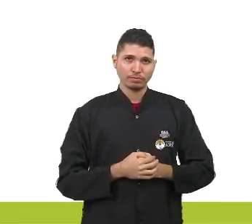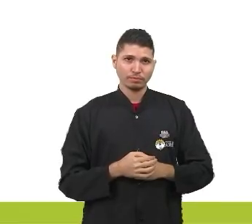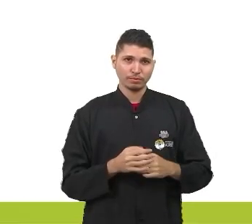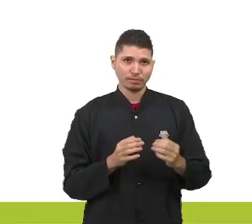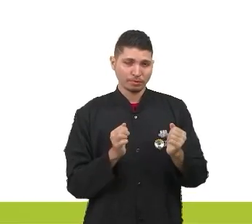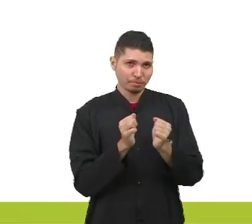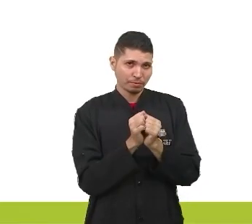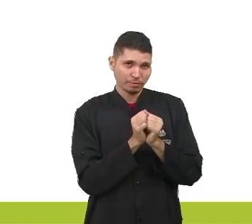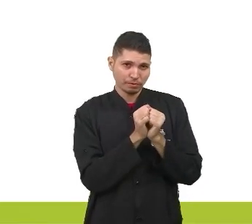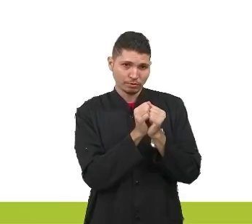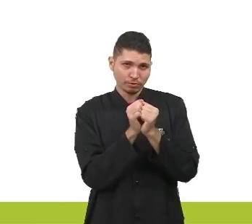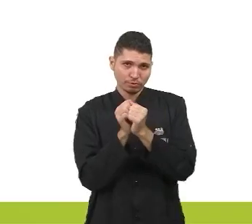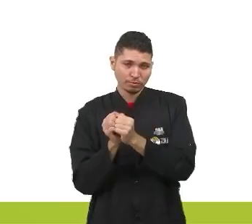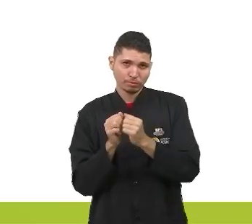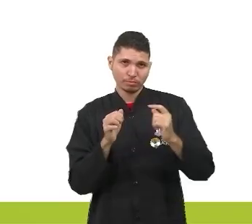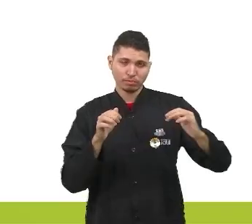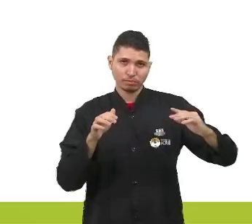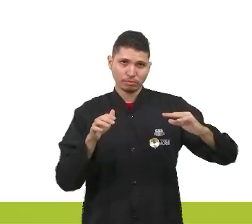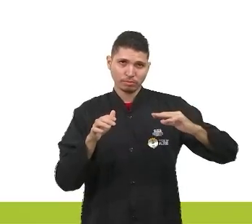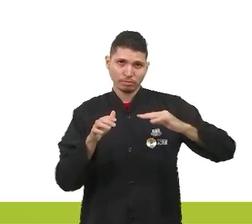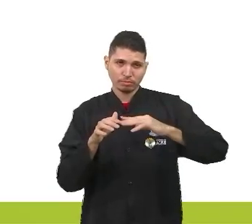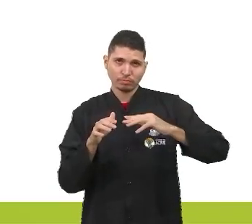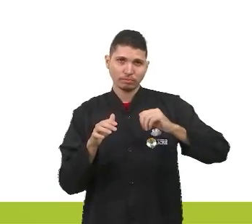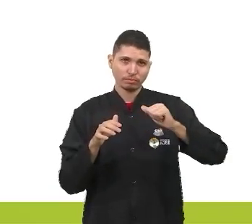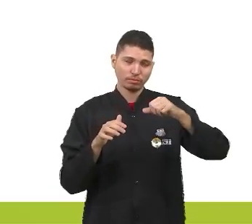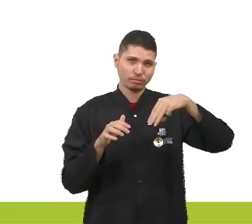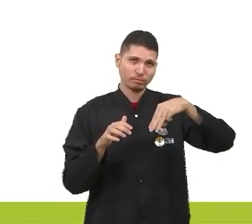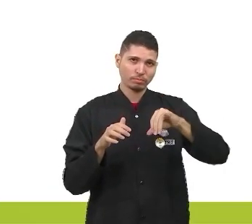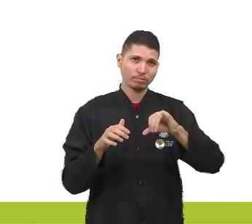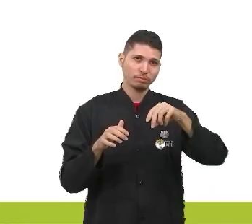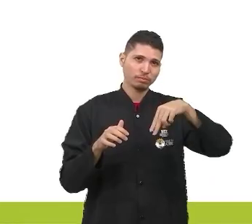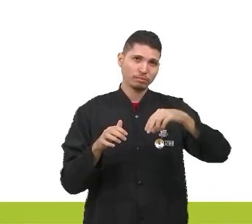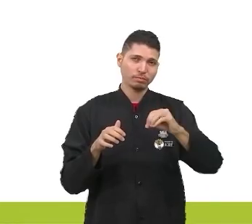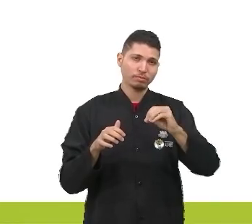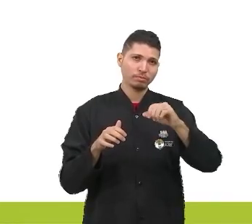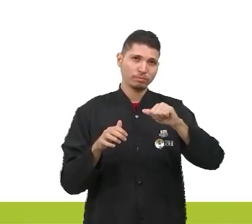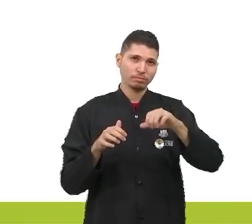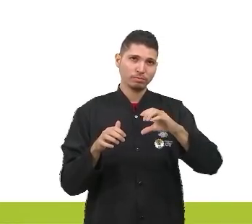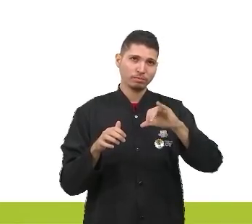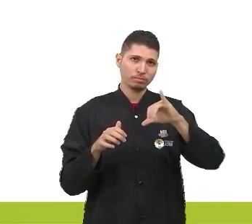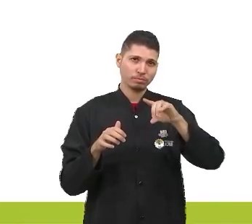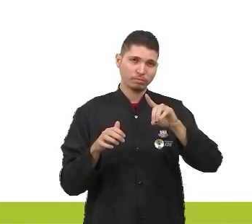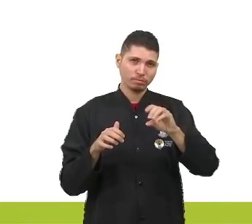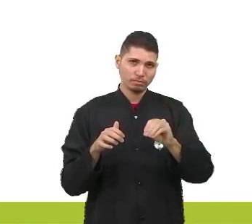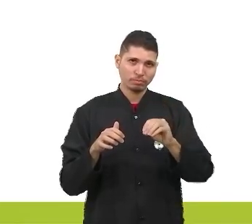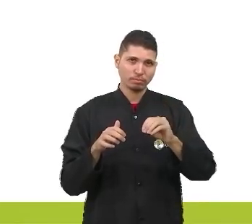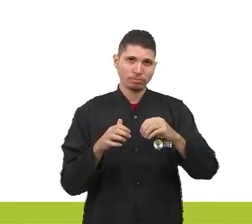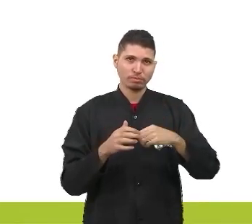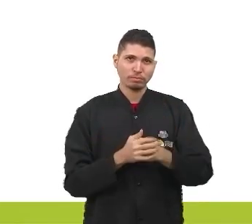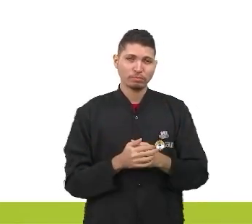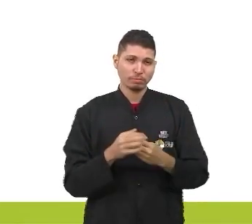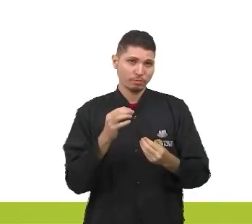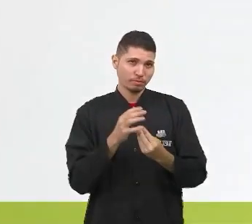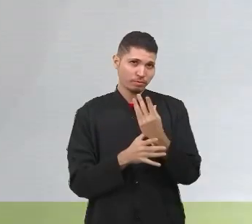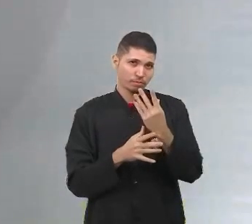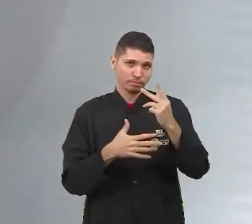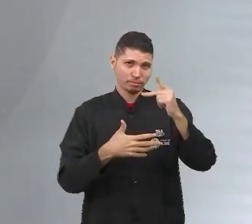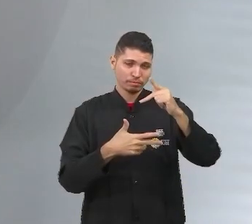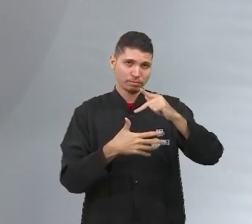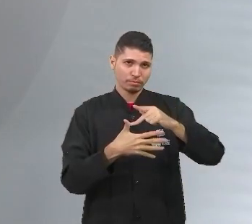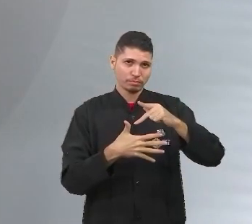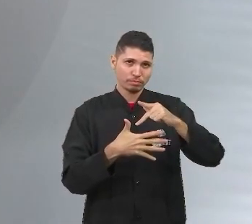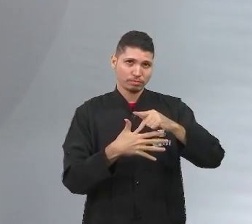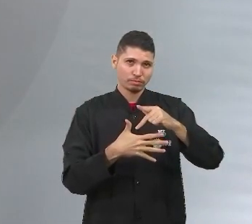aminoácidos, ok? Aminoácidos livres que vão se juntar para formar as nossas proteínas. Proteínas, por